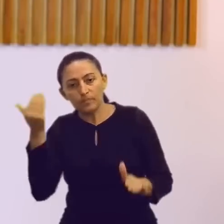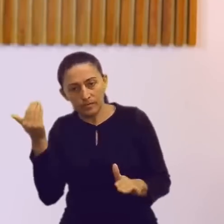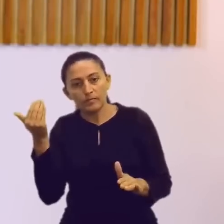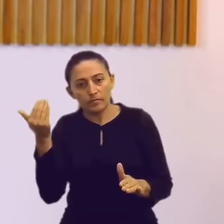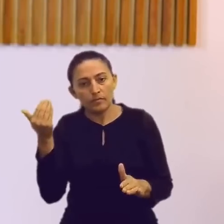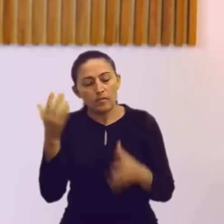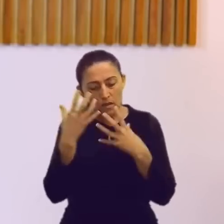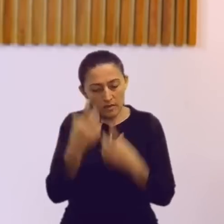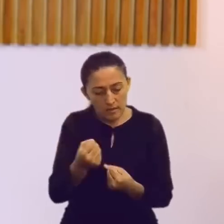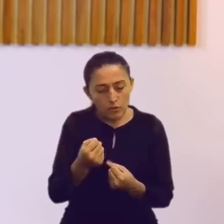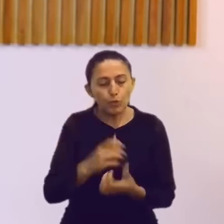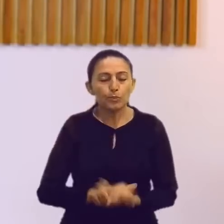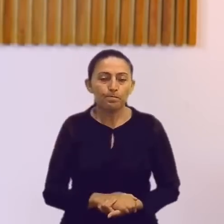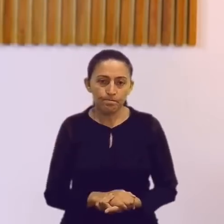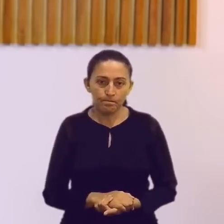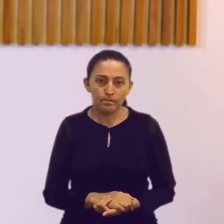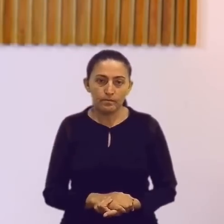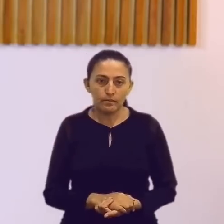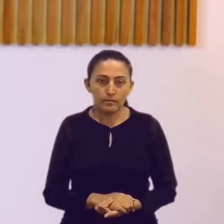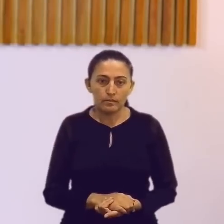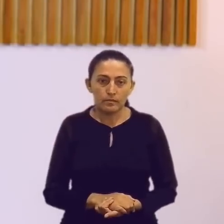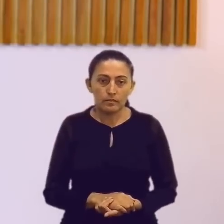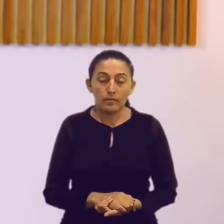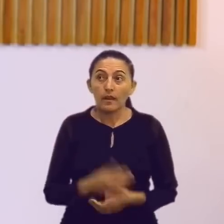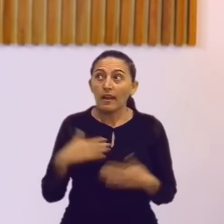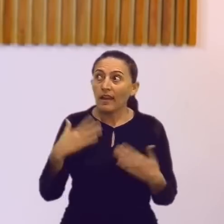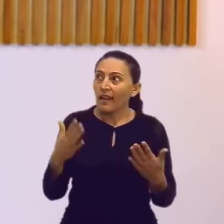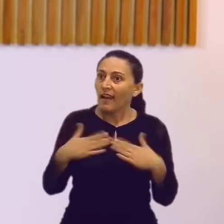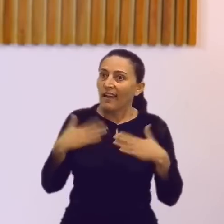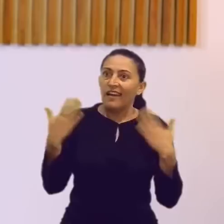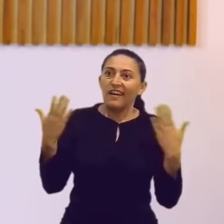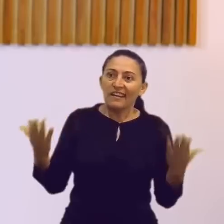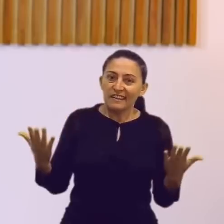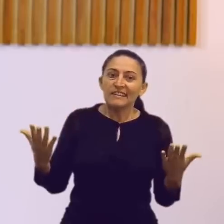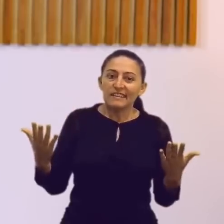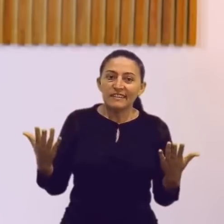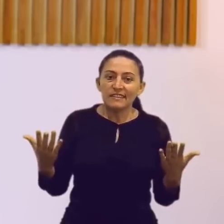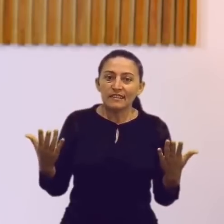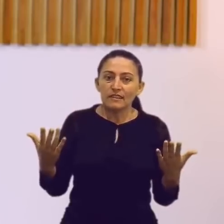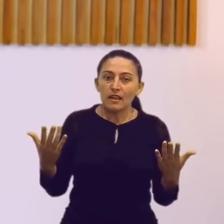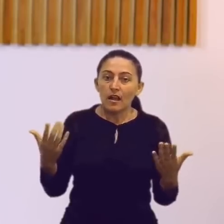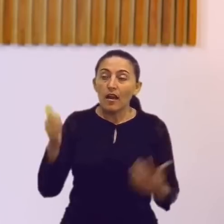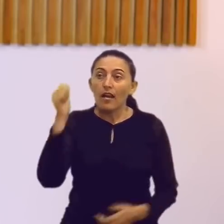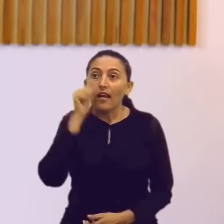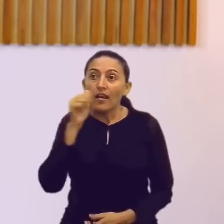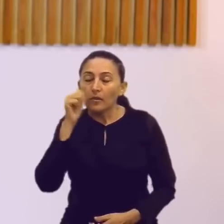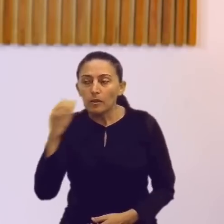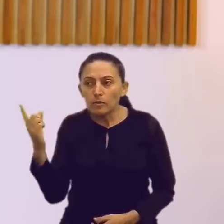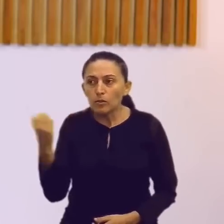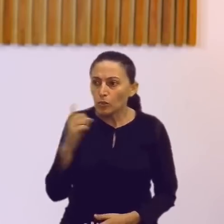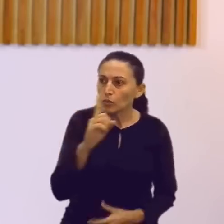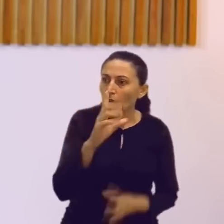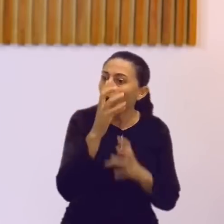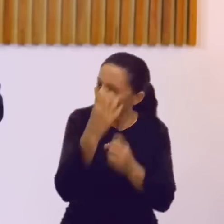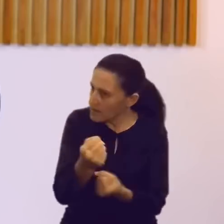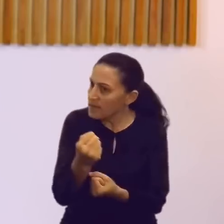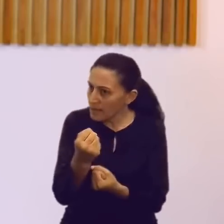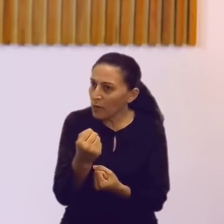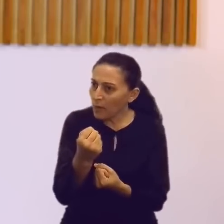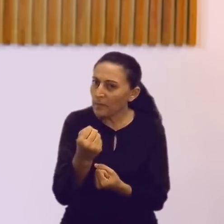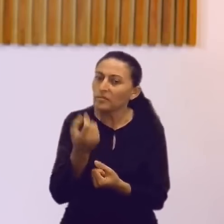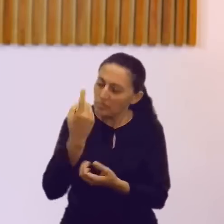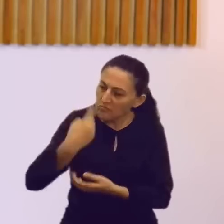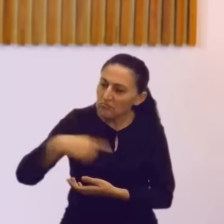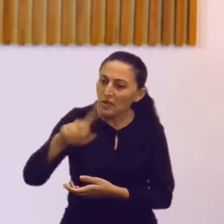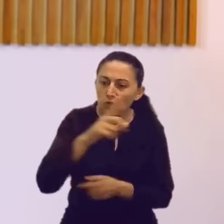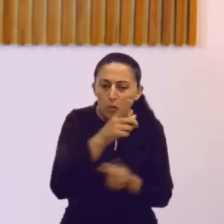atendido. Queridos, para nossa surpresa, aquela irmã aceitou esse desafio, aceitou